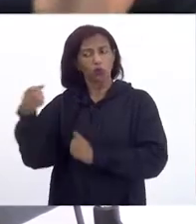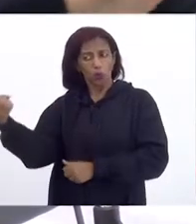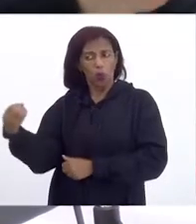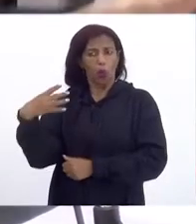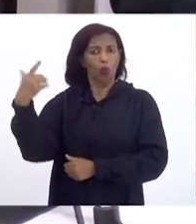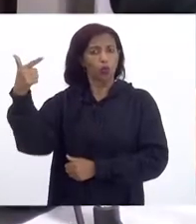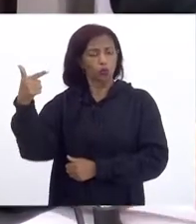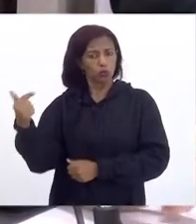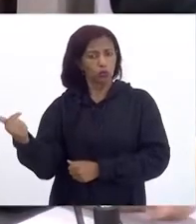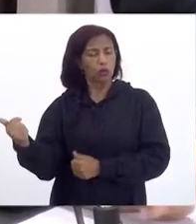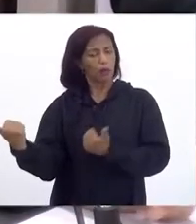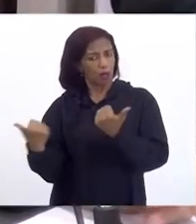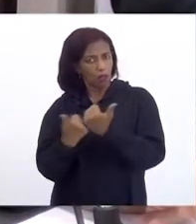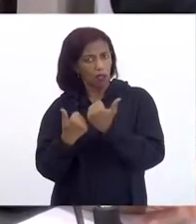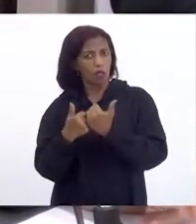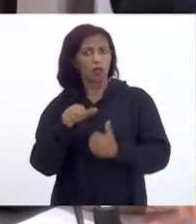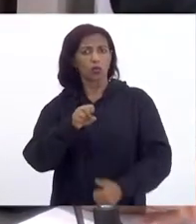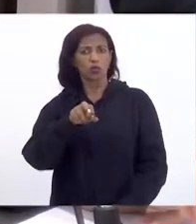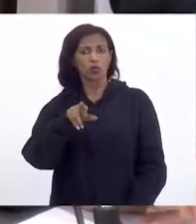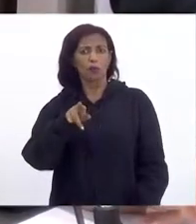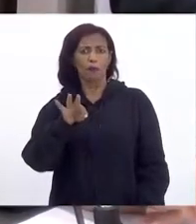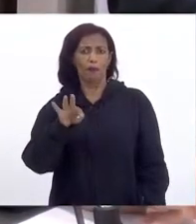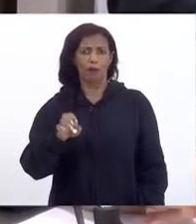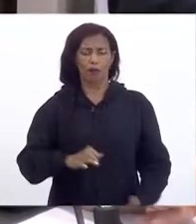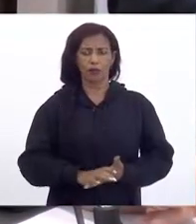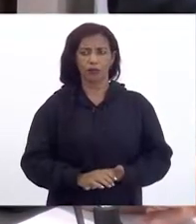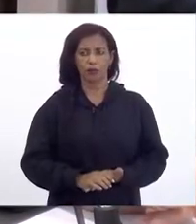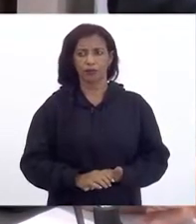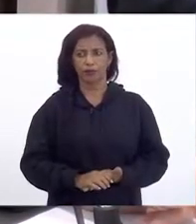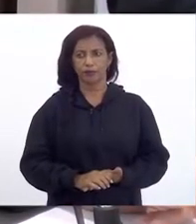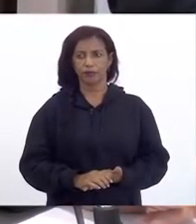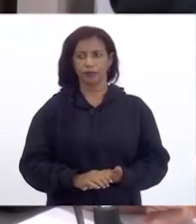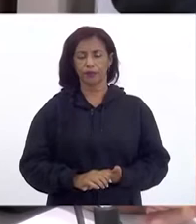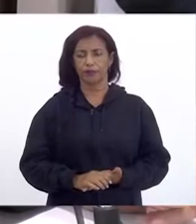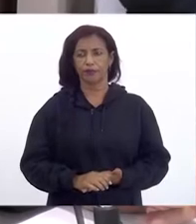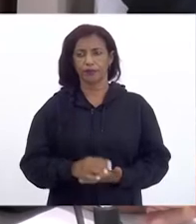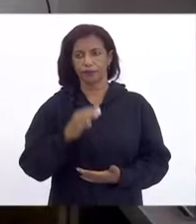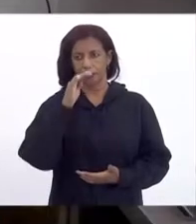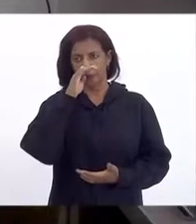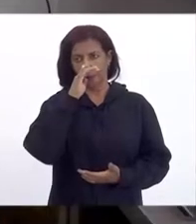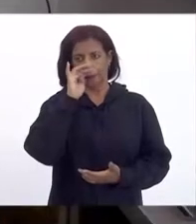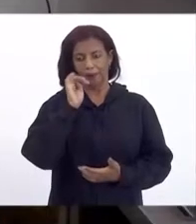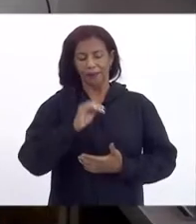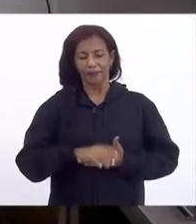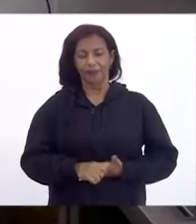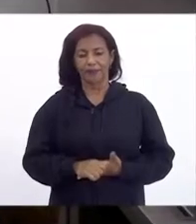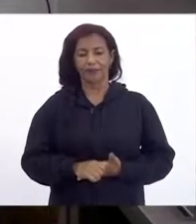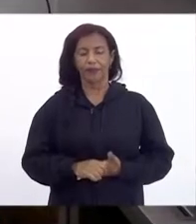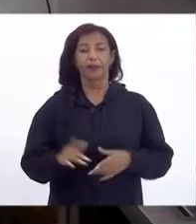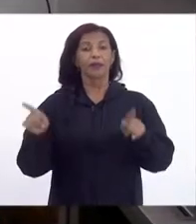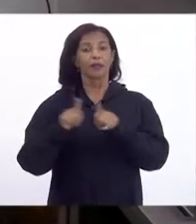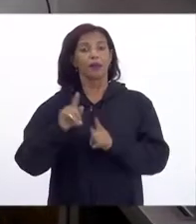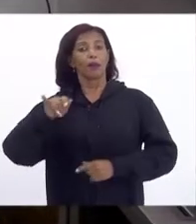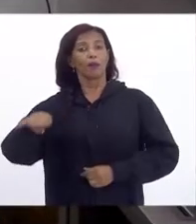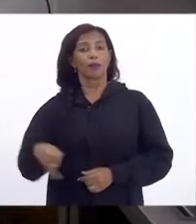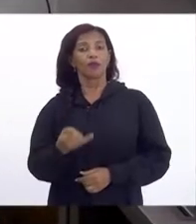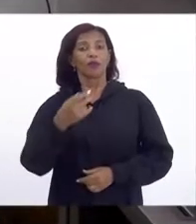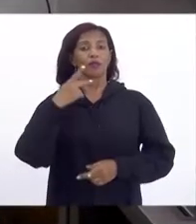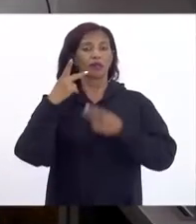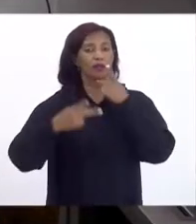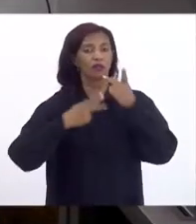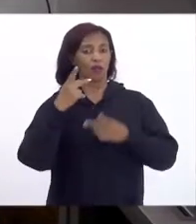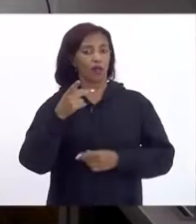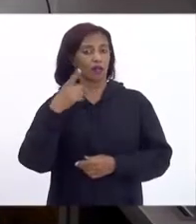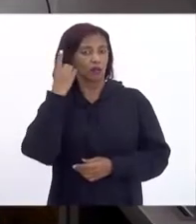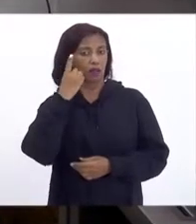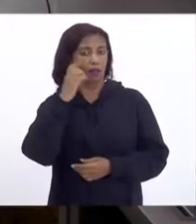outro suplente, sem problema nenhum. Ótimo. Até aproveitando a fala da deputada Marta Rocha, que acho que foi muito feliz, é de